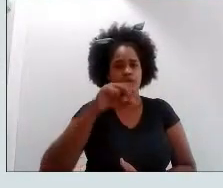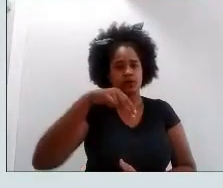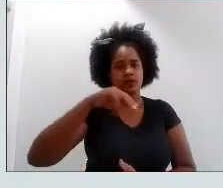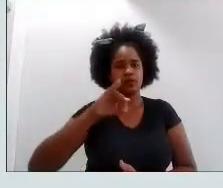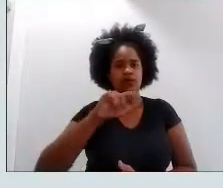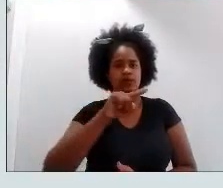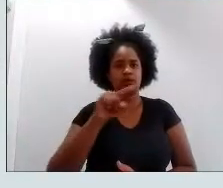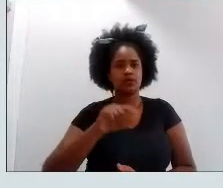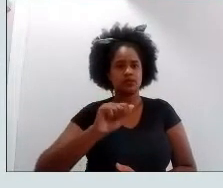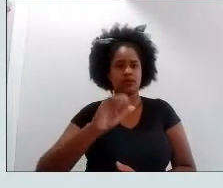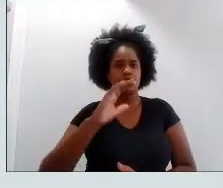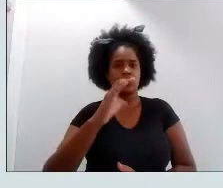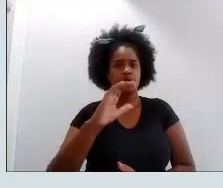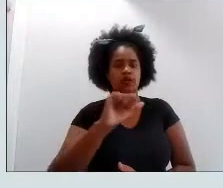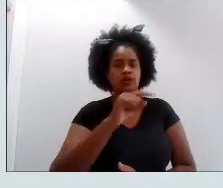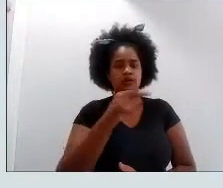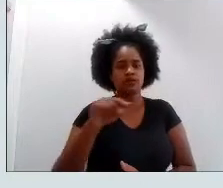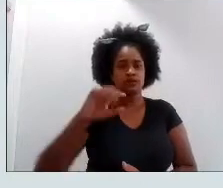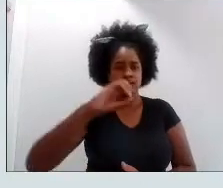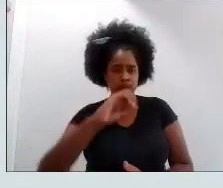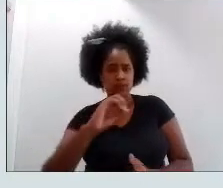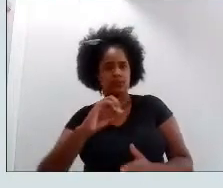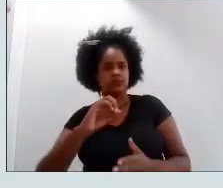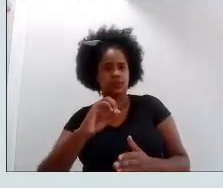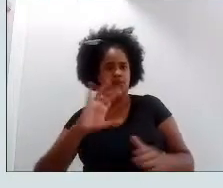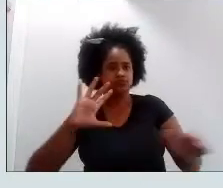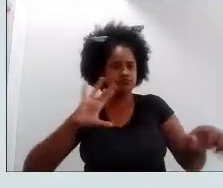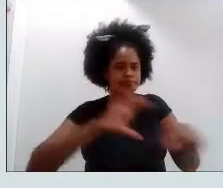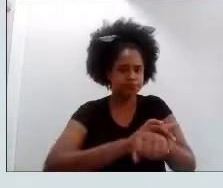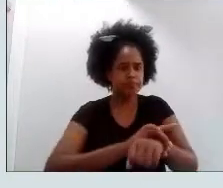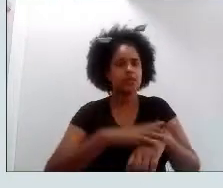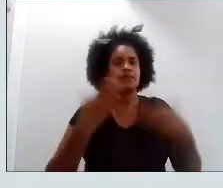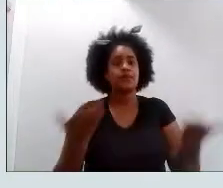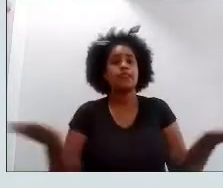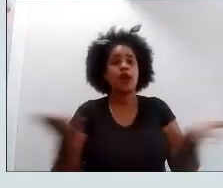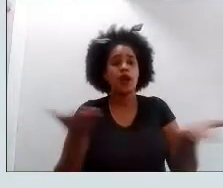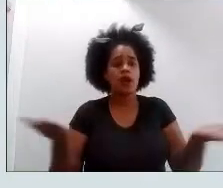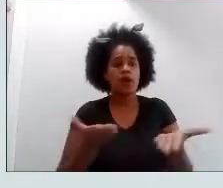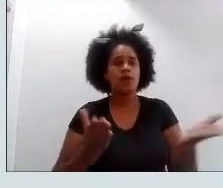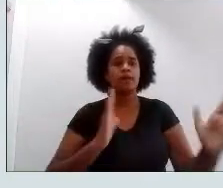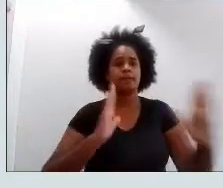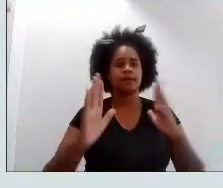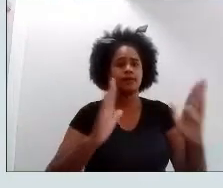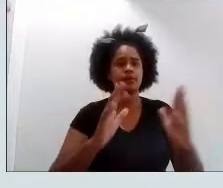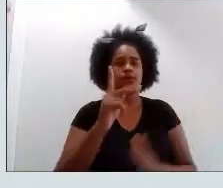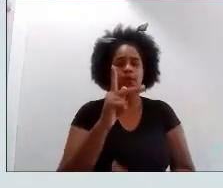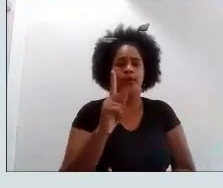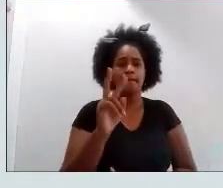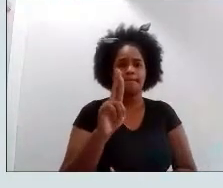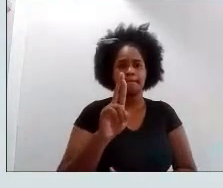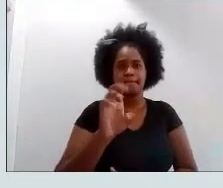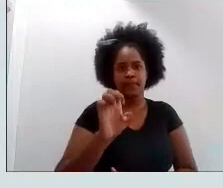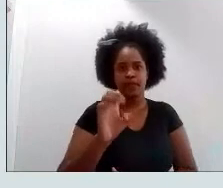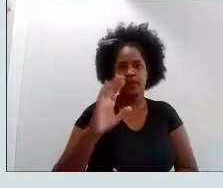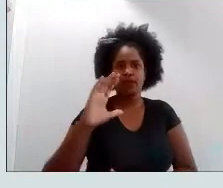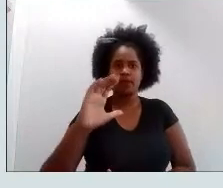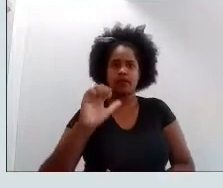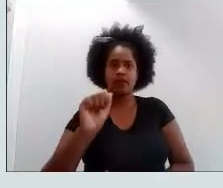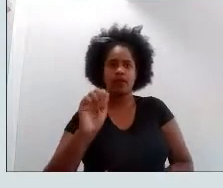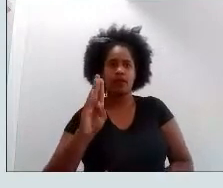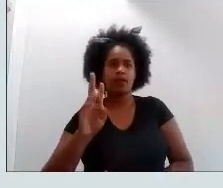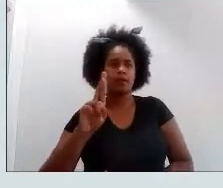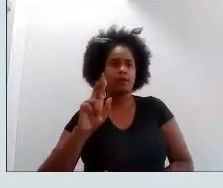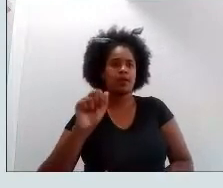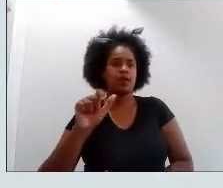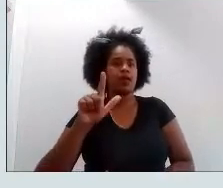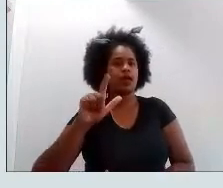Então, falando sobre o período pré-cabralino, primeiro a gente tem que compreender que o termo